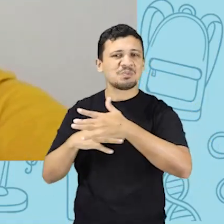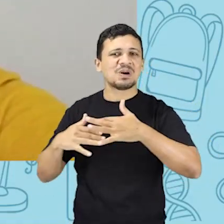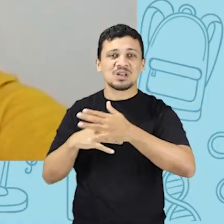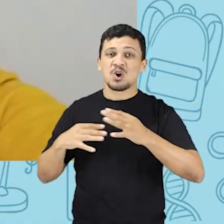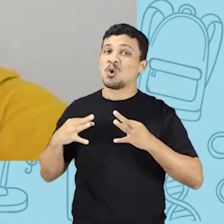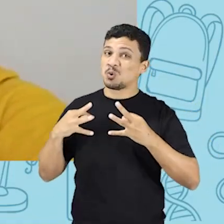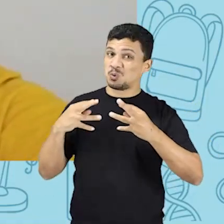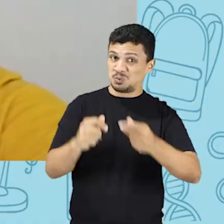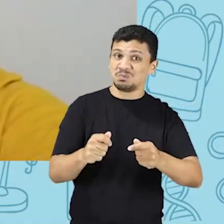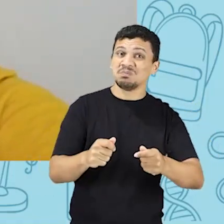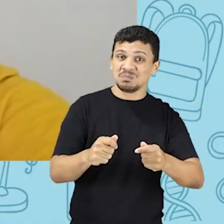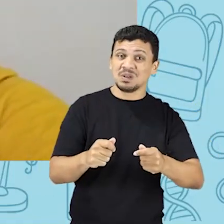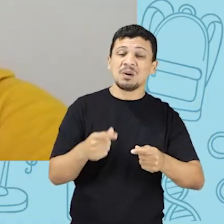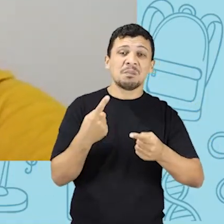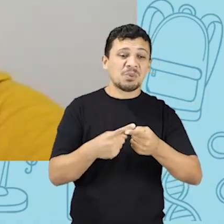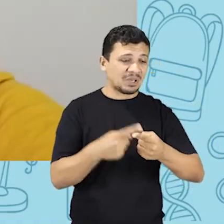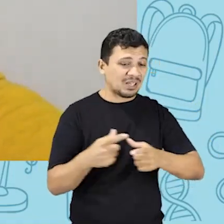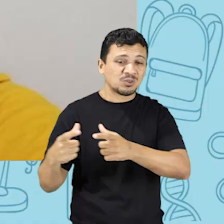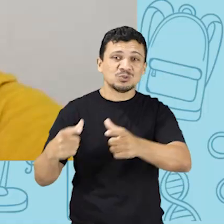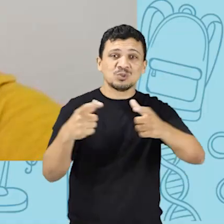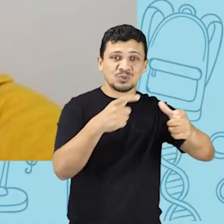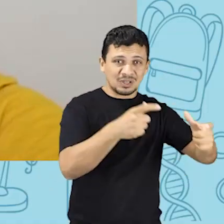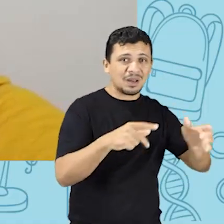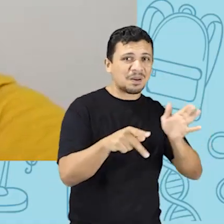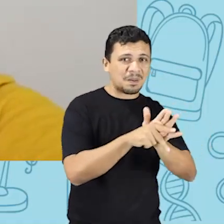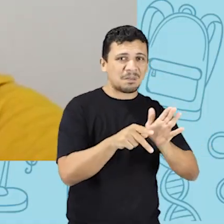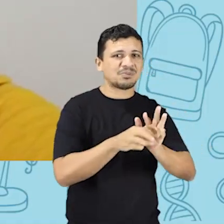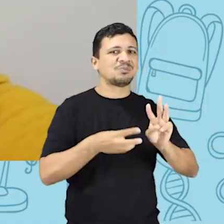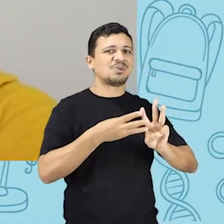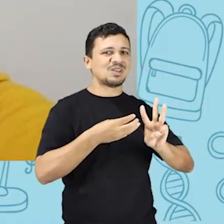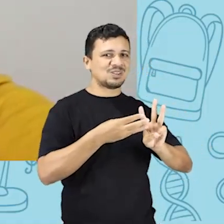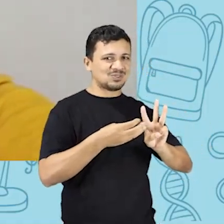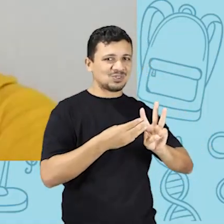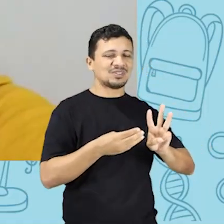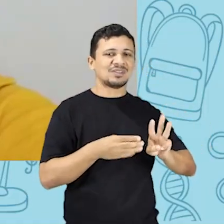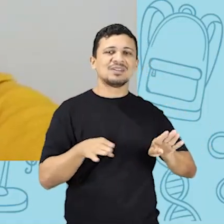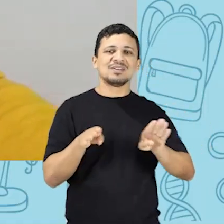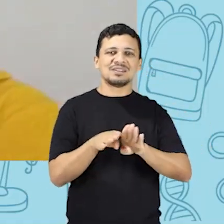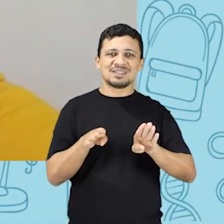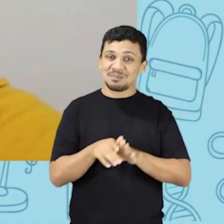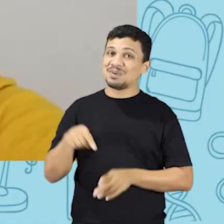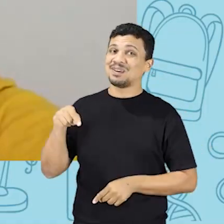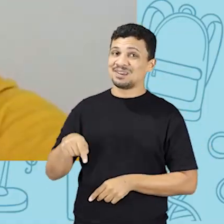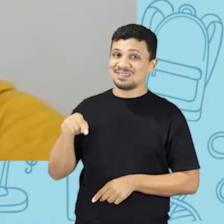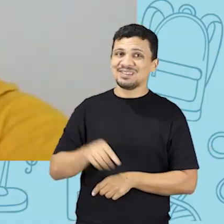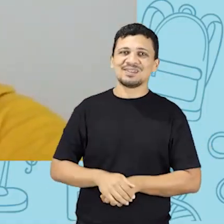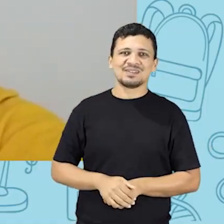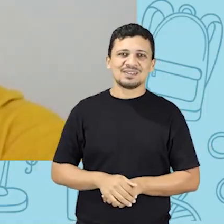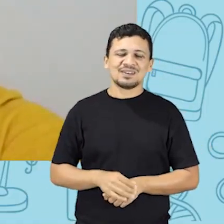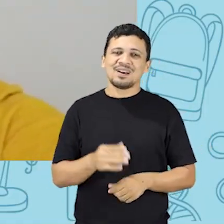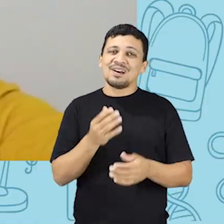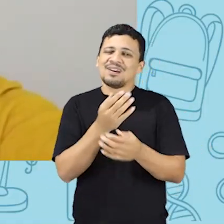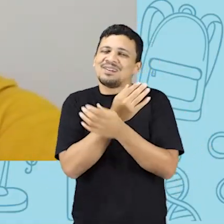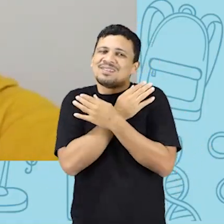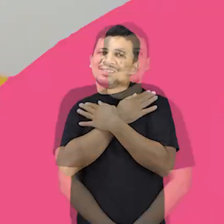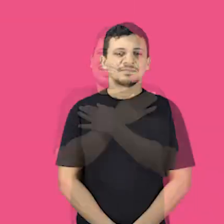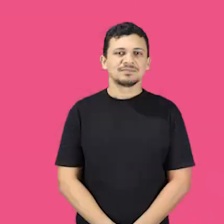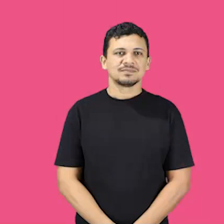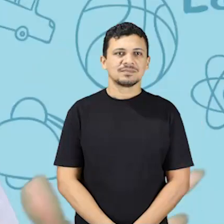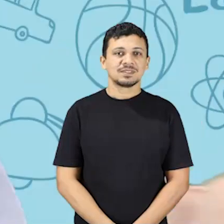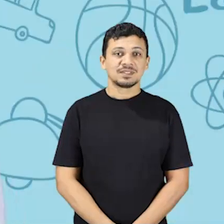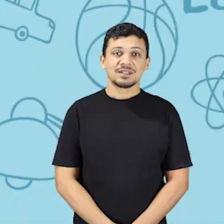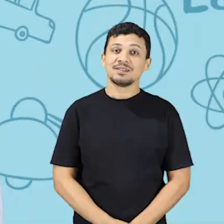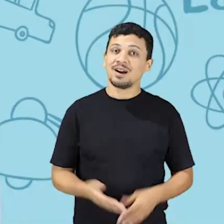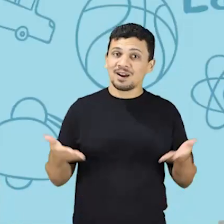todos os lugares, porque todo lugar é lugar de indígena também, inclusive aqui. Então, abraço para vocês, até a